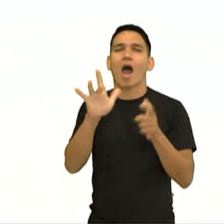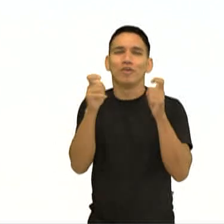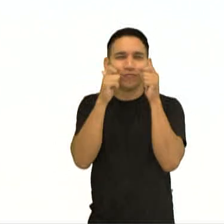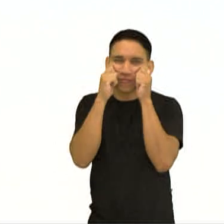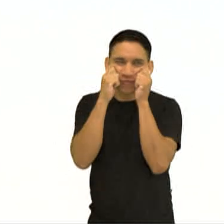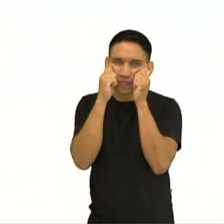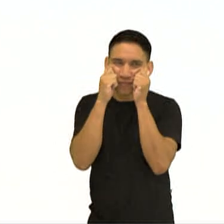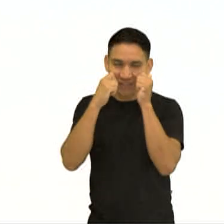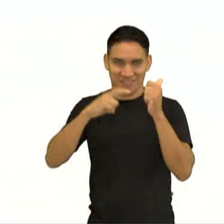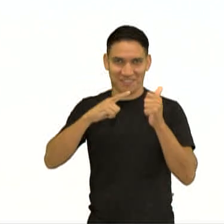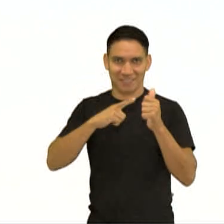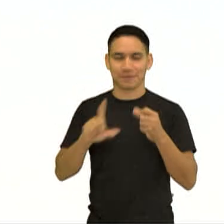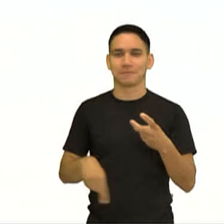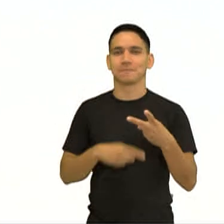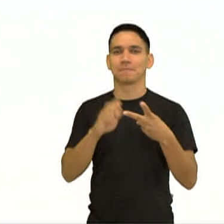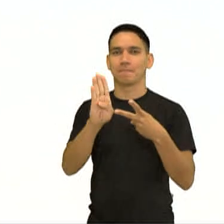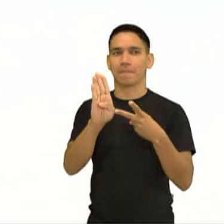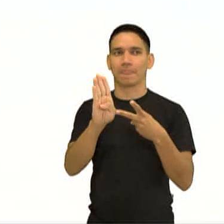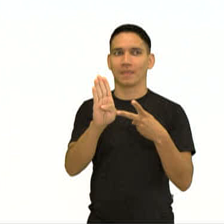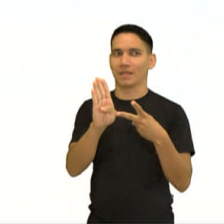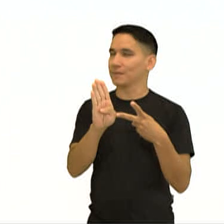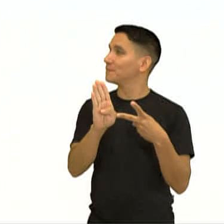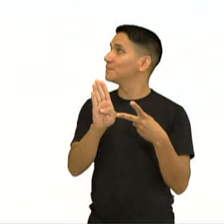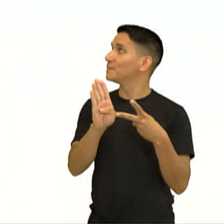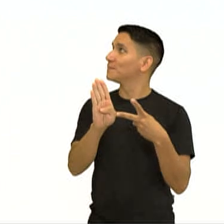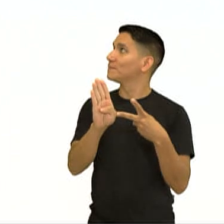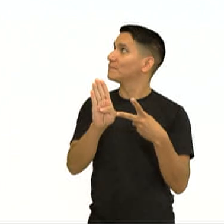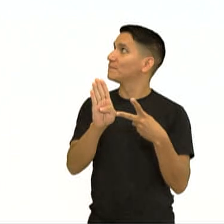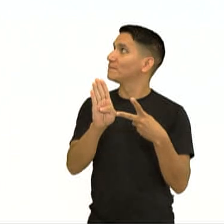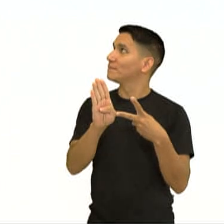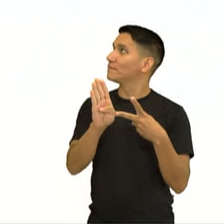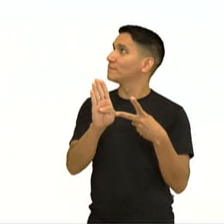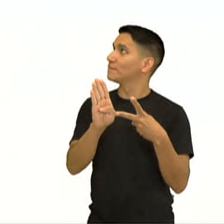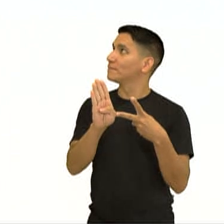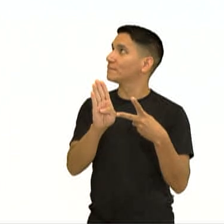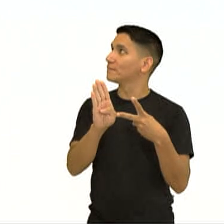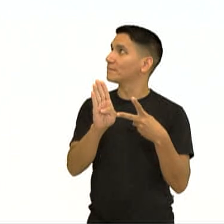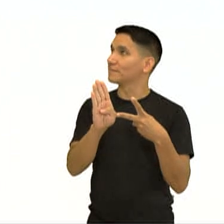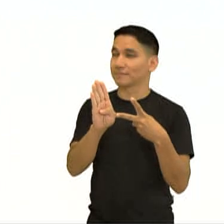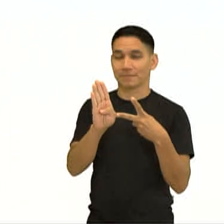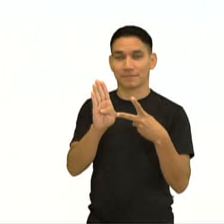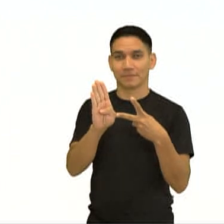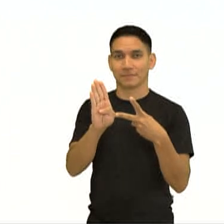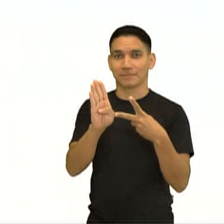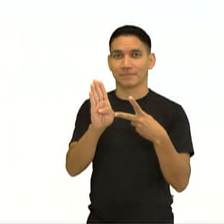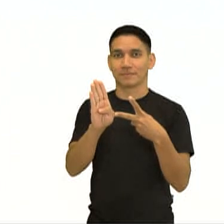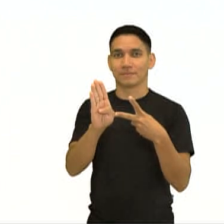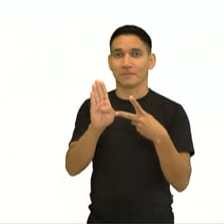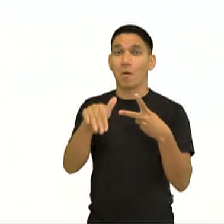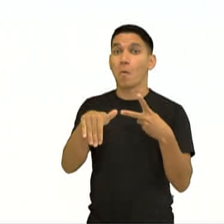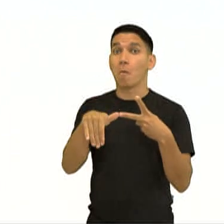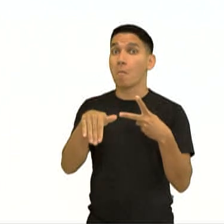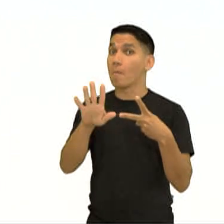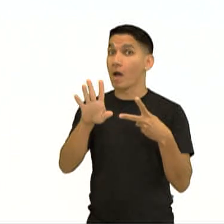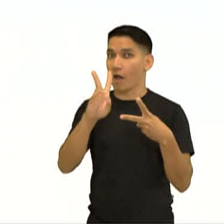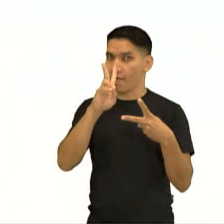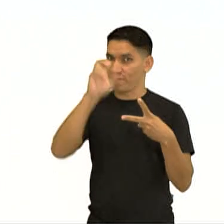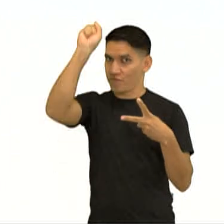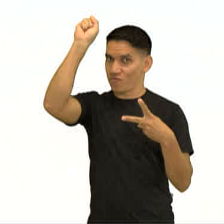fofinho, tá? Huan Huan is the strongest. Huan Huan é o mais